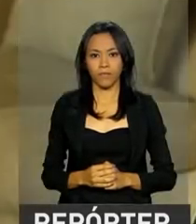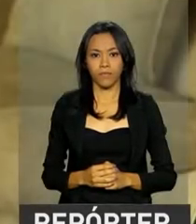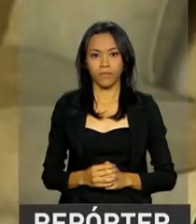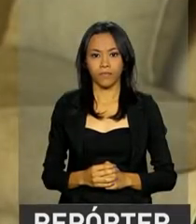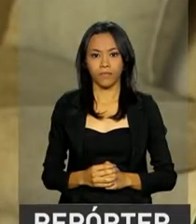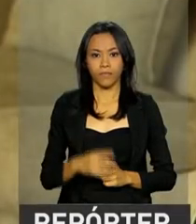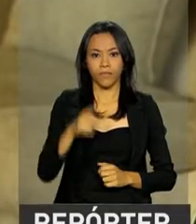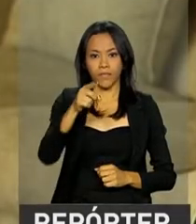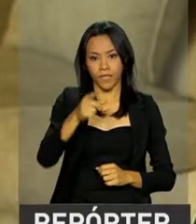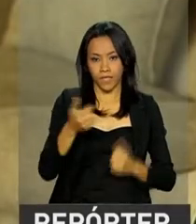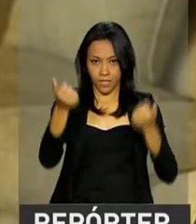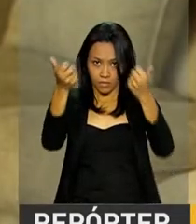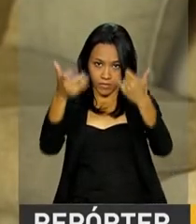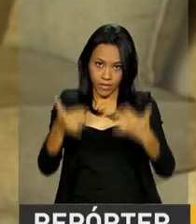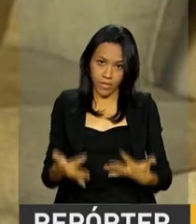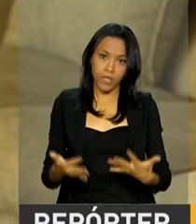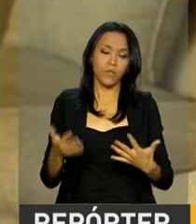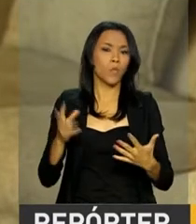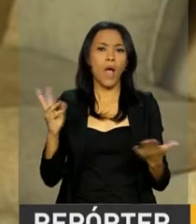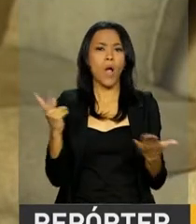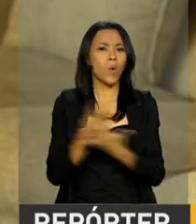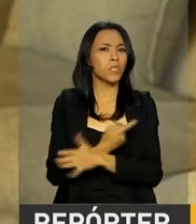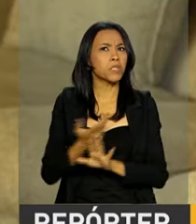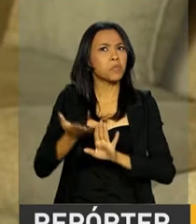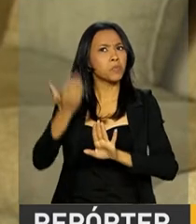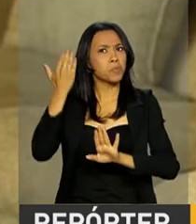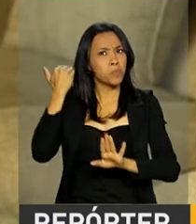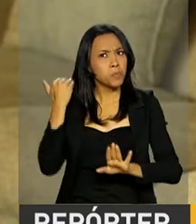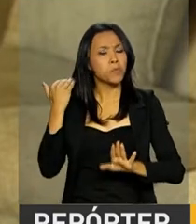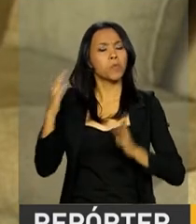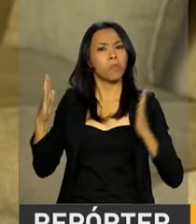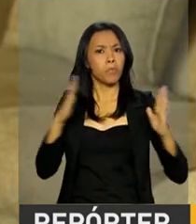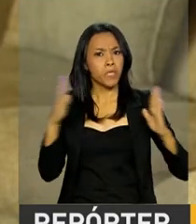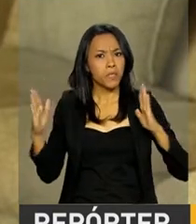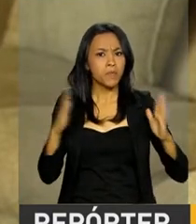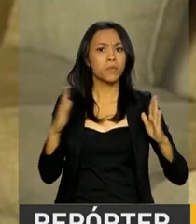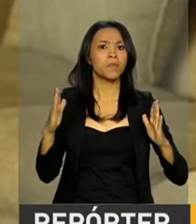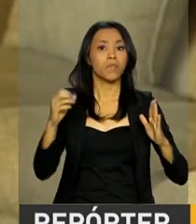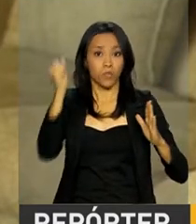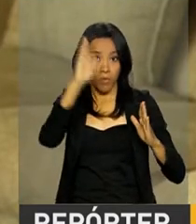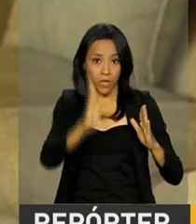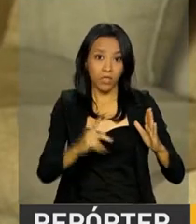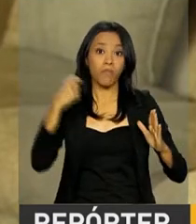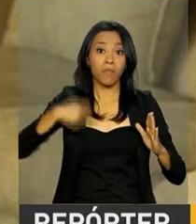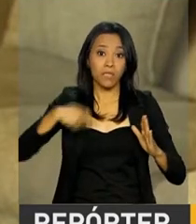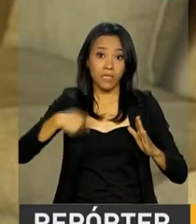Foi num momento em que o Brasil carecia de proteções.